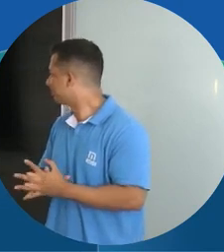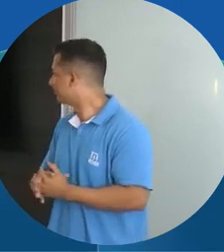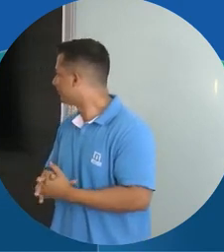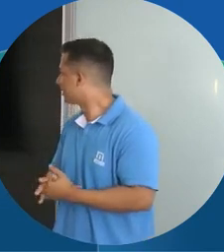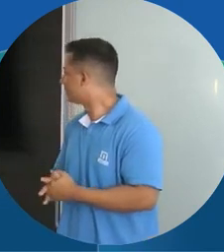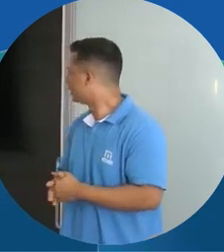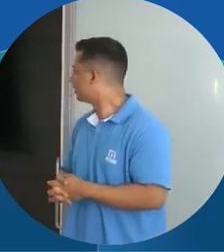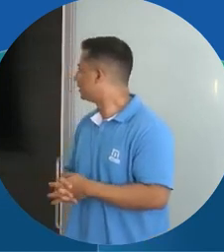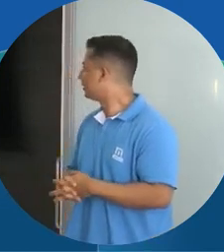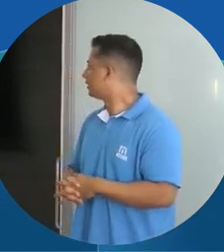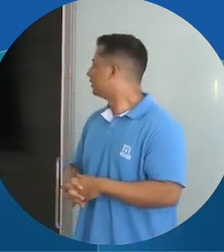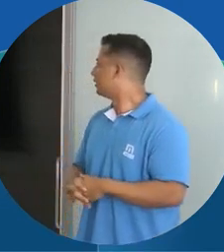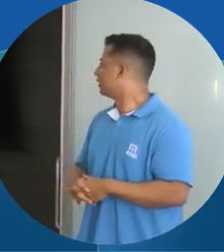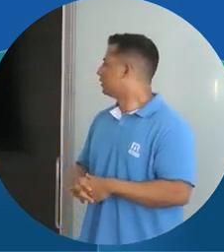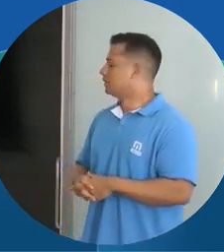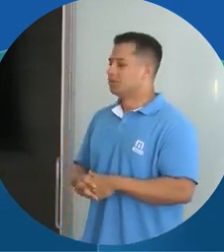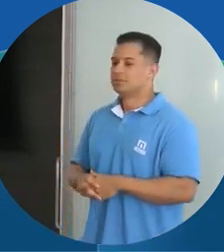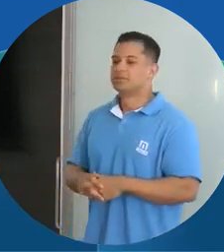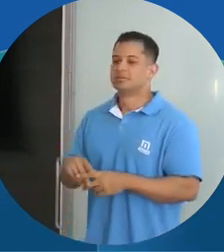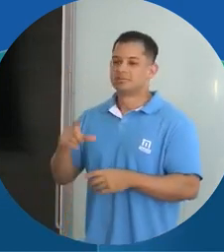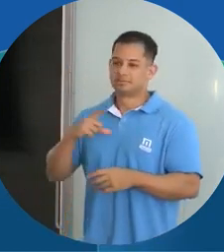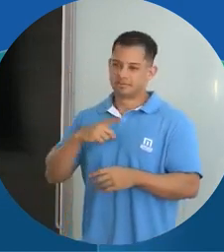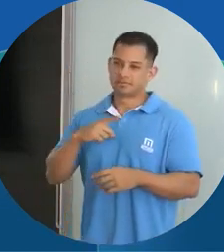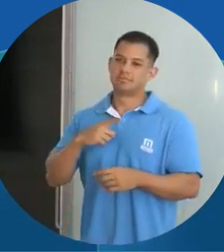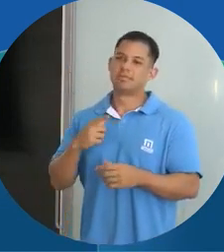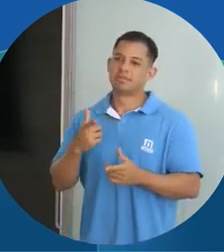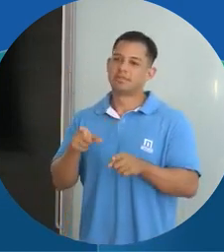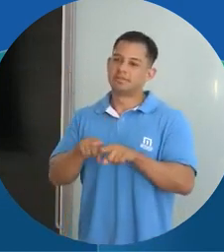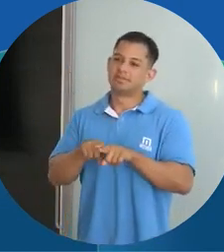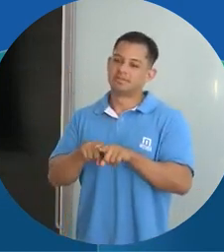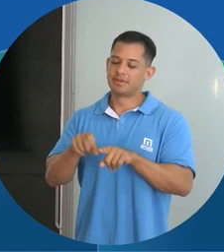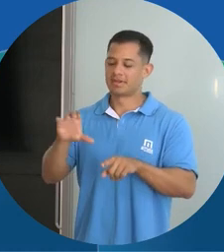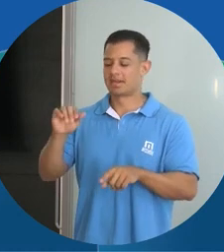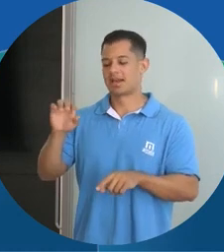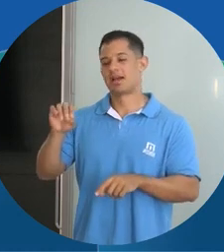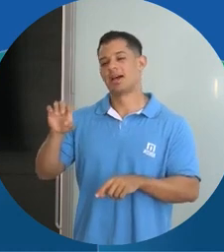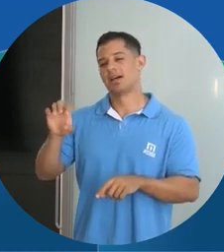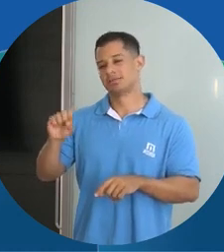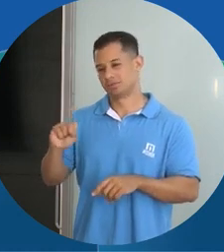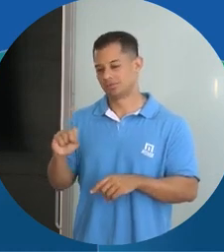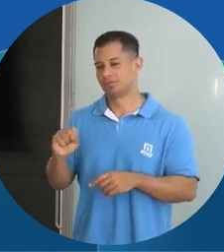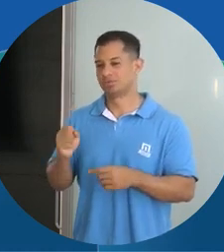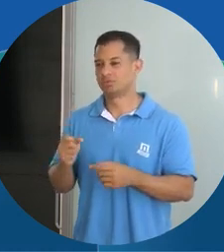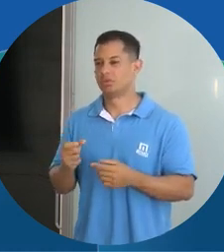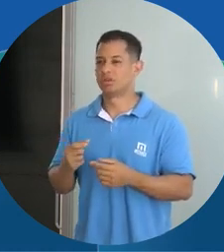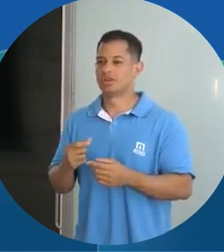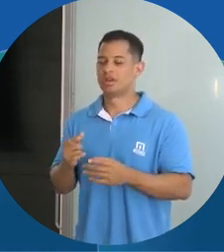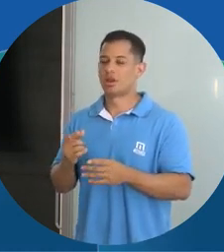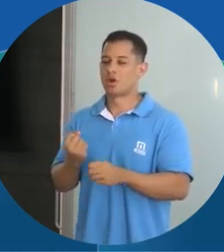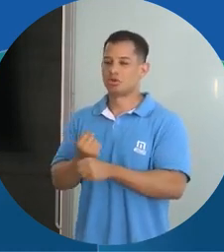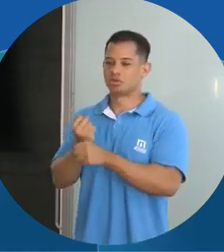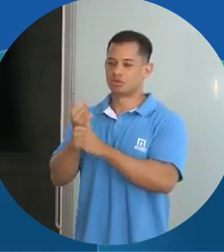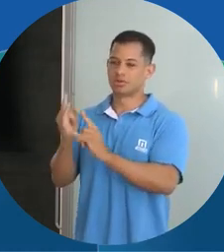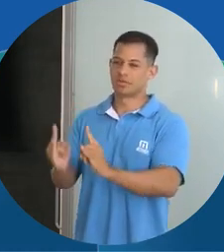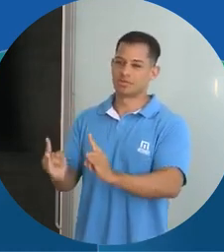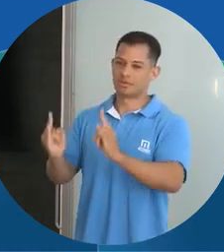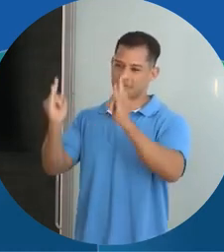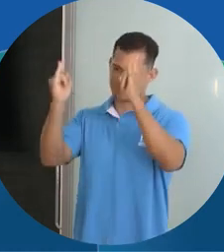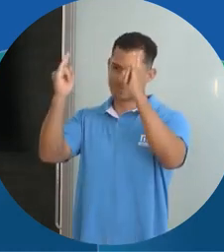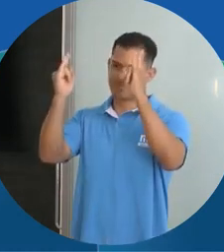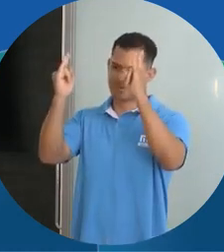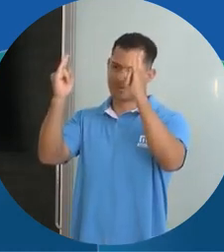Bom, muitos casos também a gente acaba utilizando em edificações prediais,